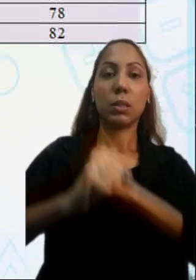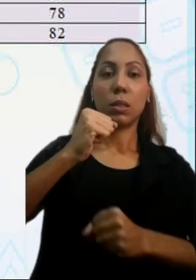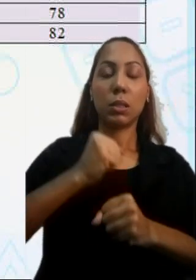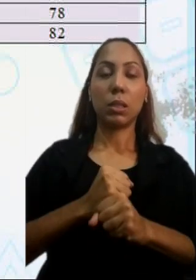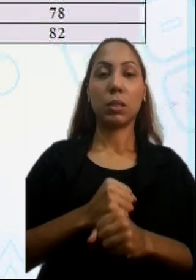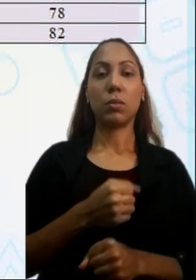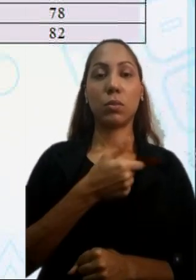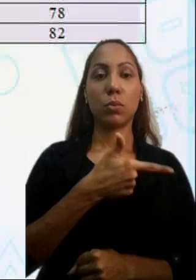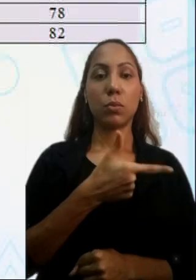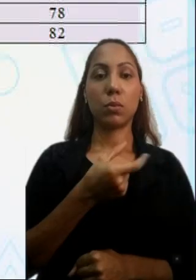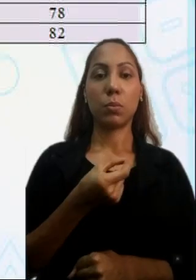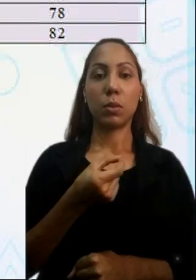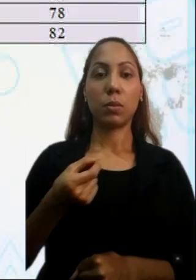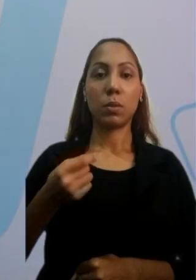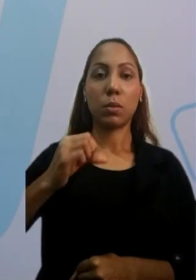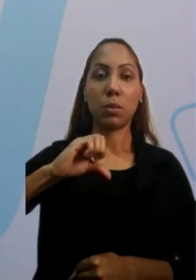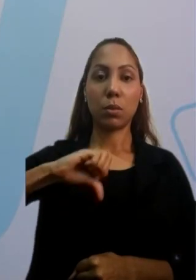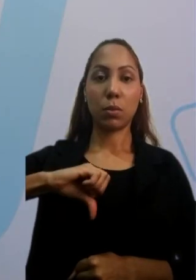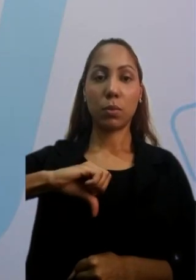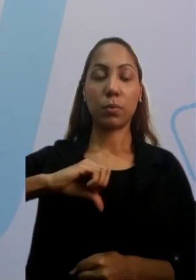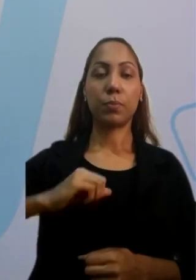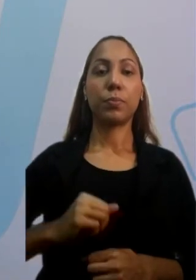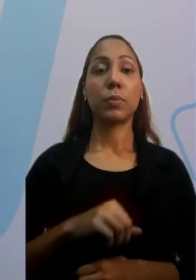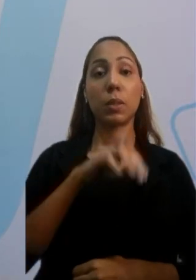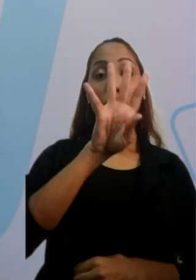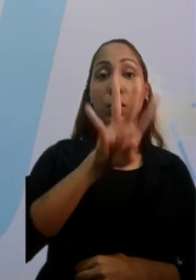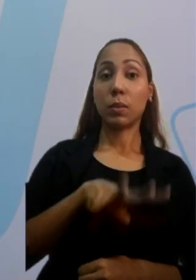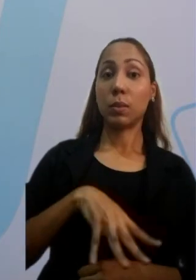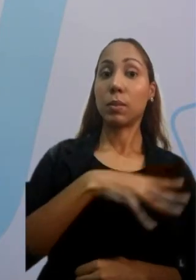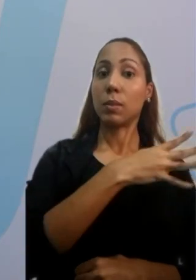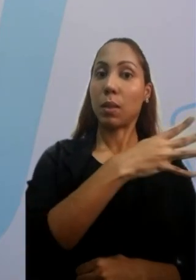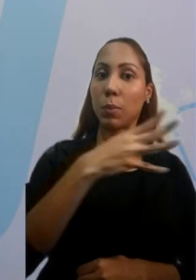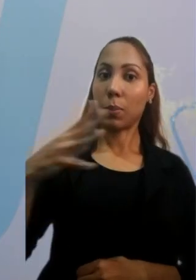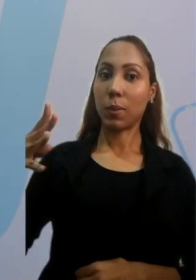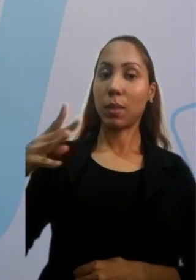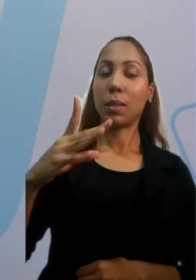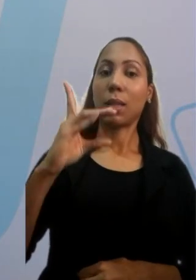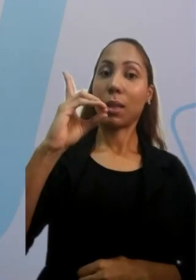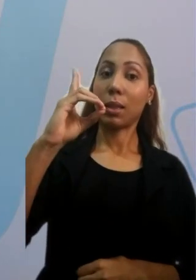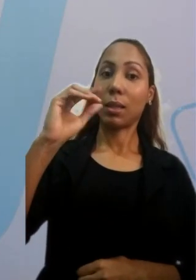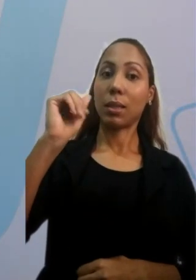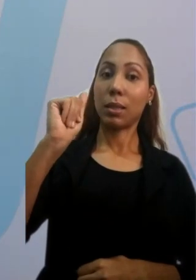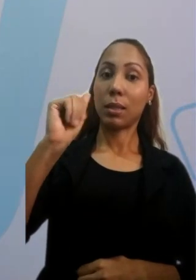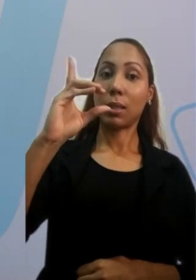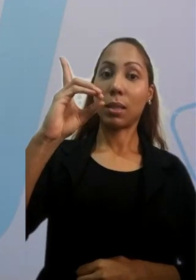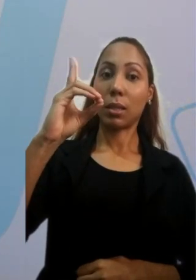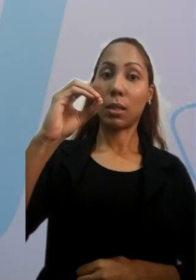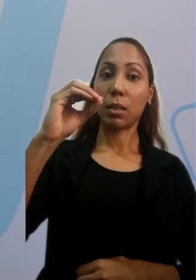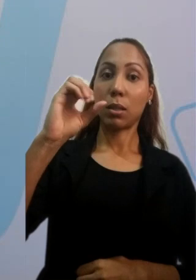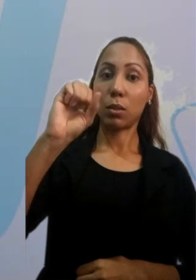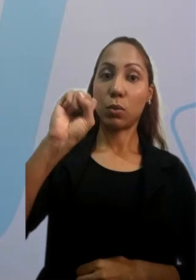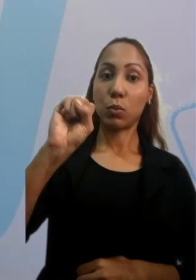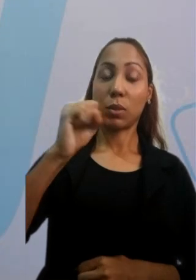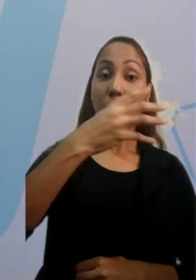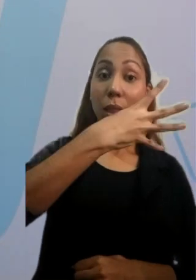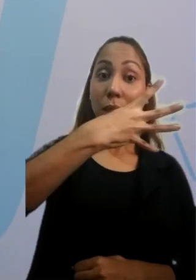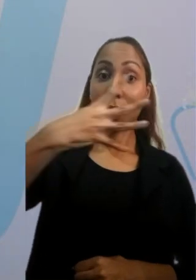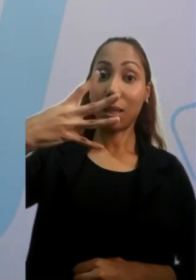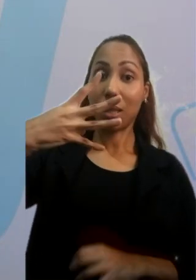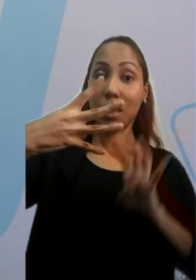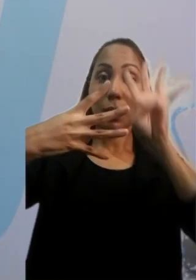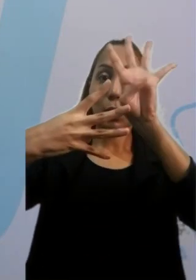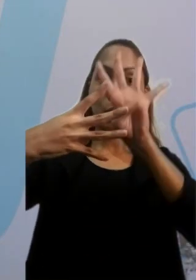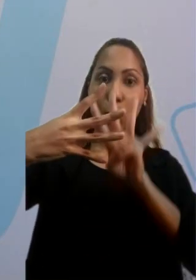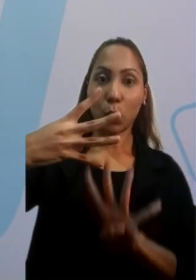2009. Então, tabela é uma representação de dados no formato de linhas e colunas. A quantidade de linhas